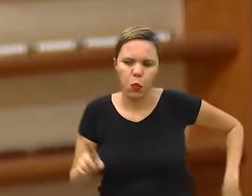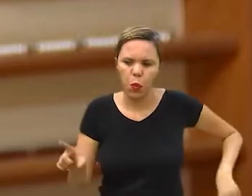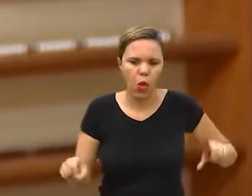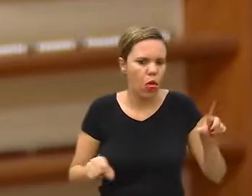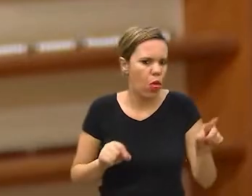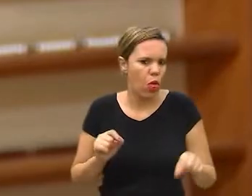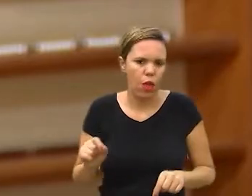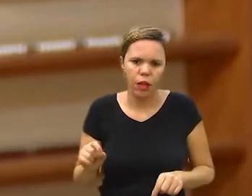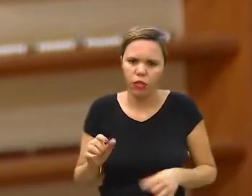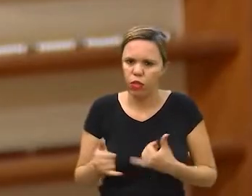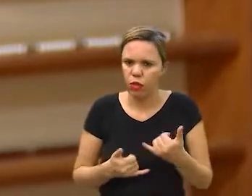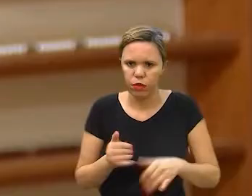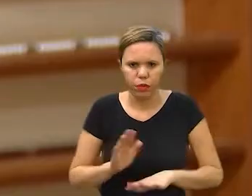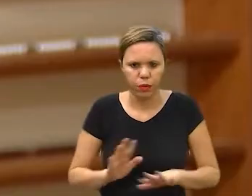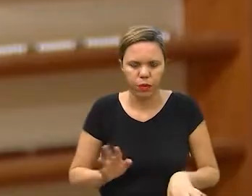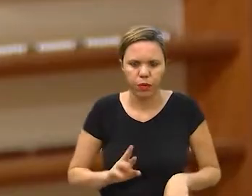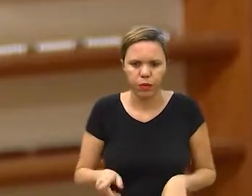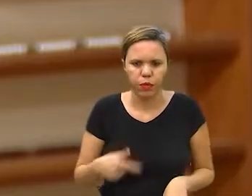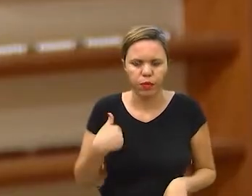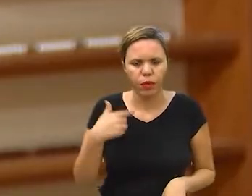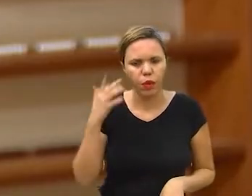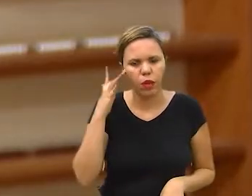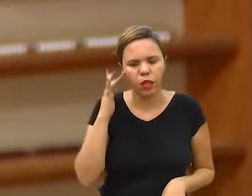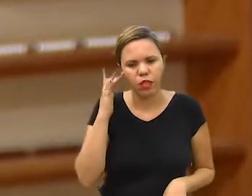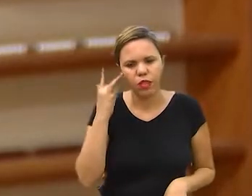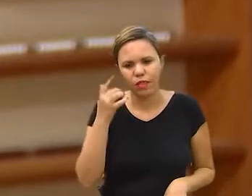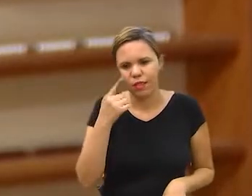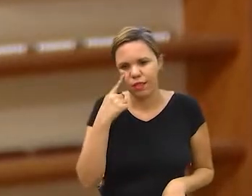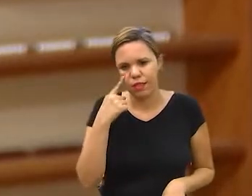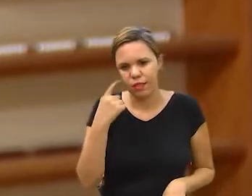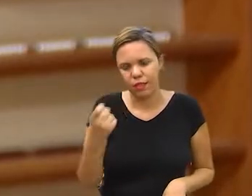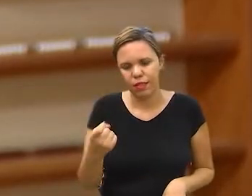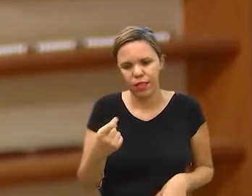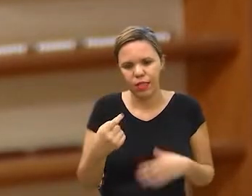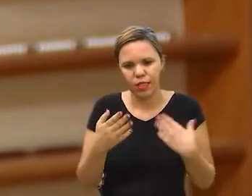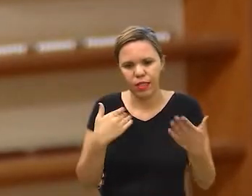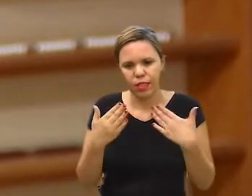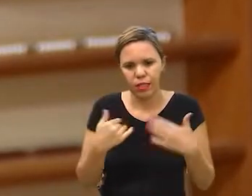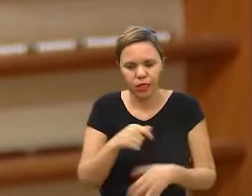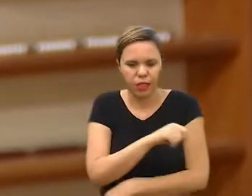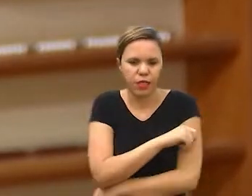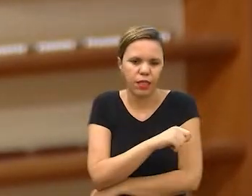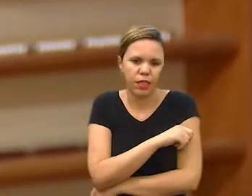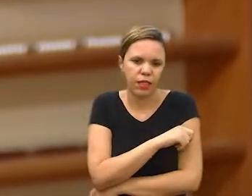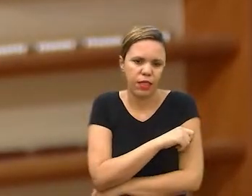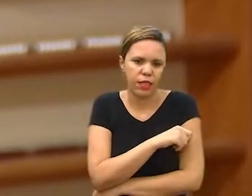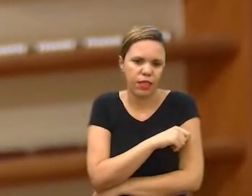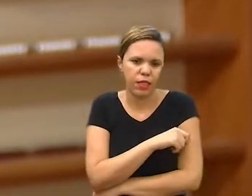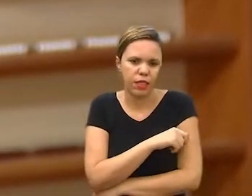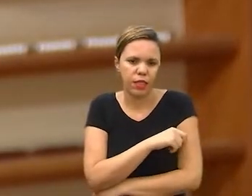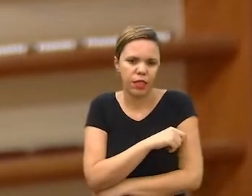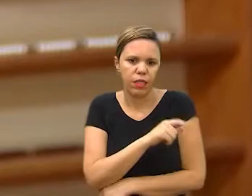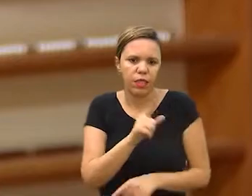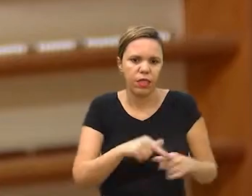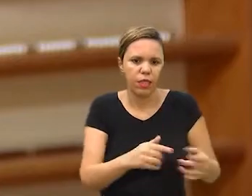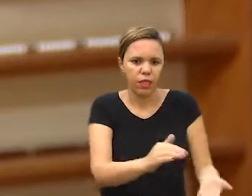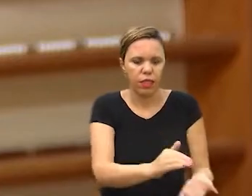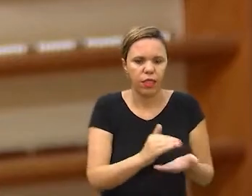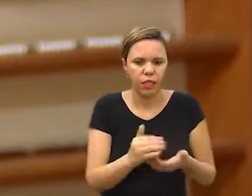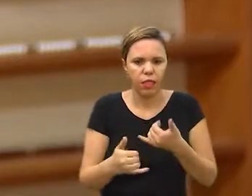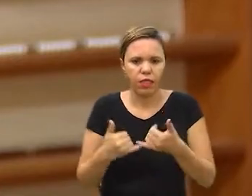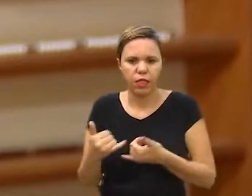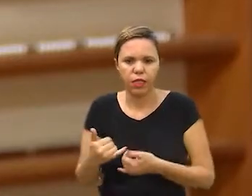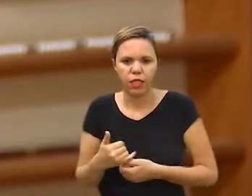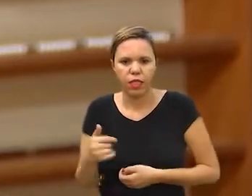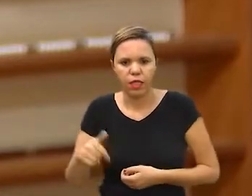aleatória, não são brinquedos. Eu achei até interessante que eu estava conversando com uma aluna, eu falei, pega um objeto para a gente brincar.